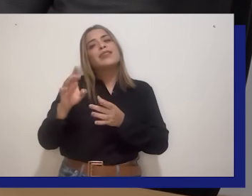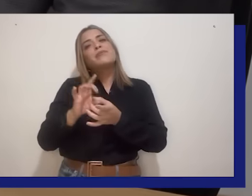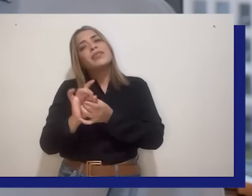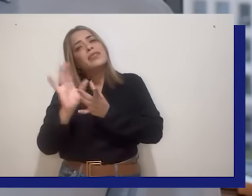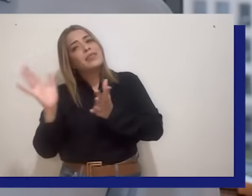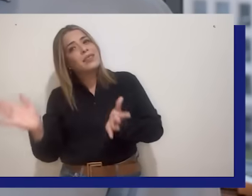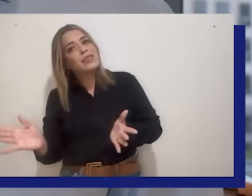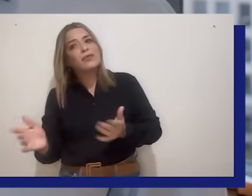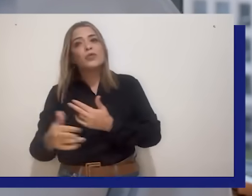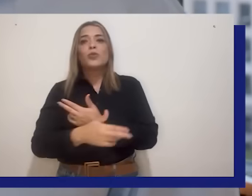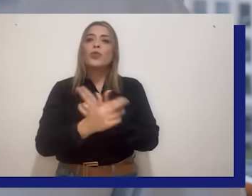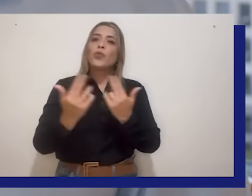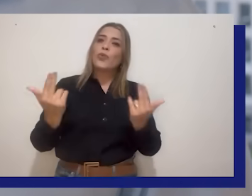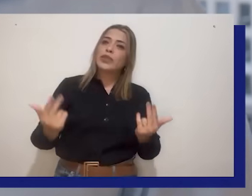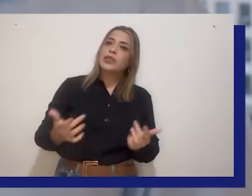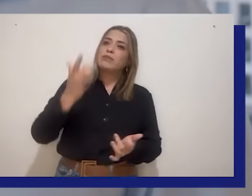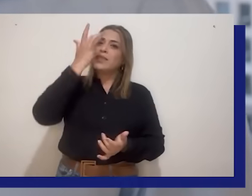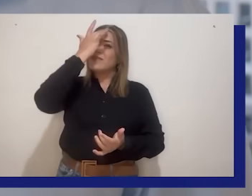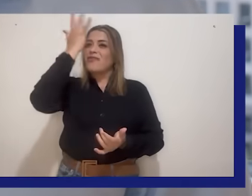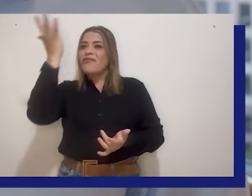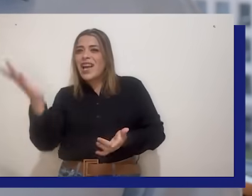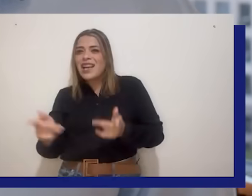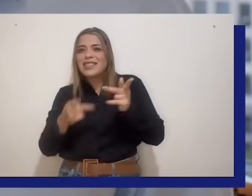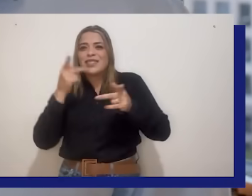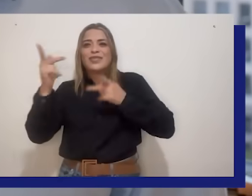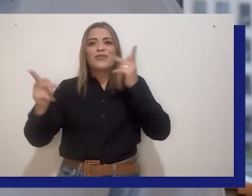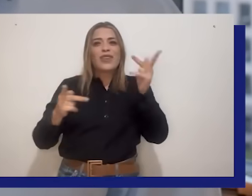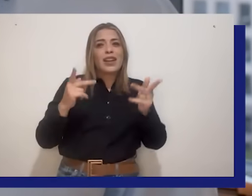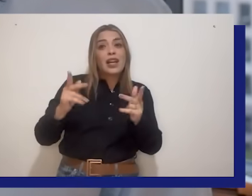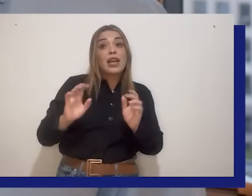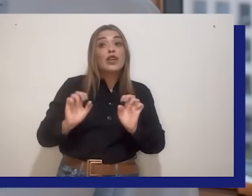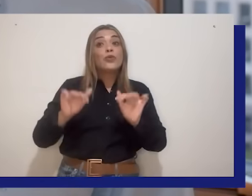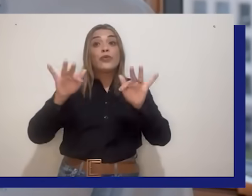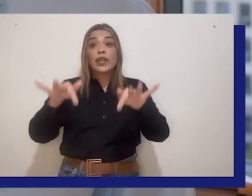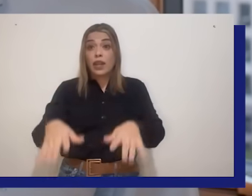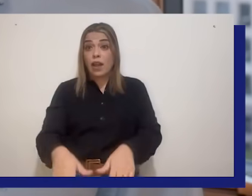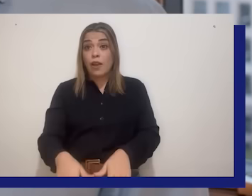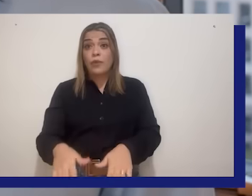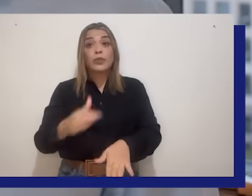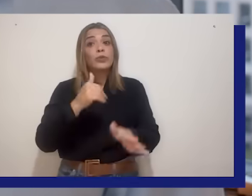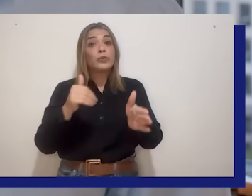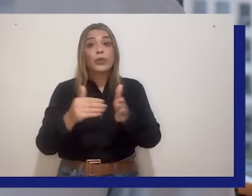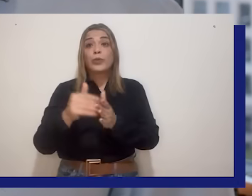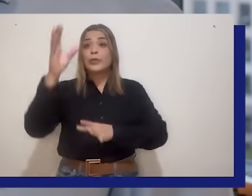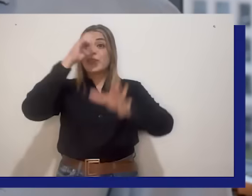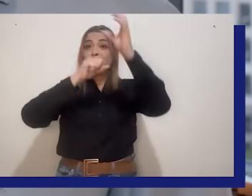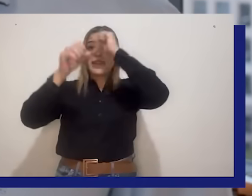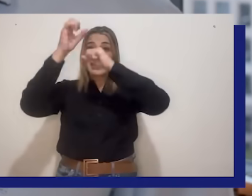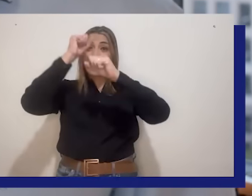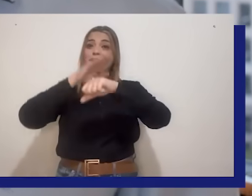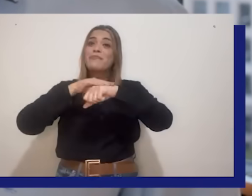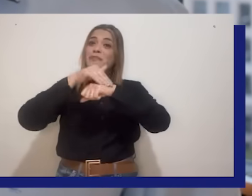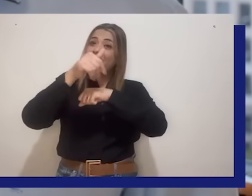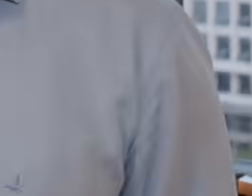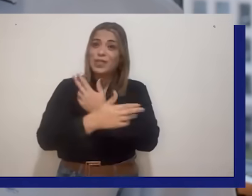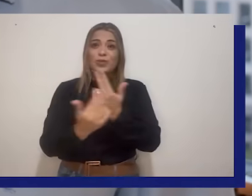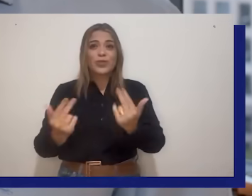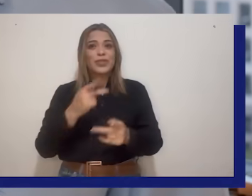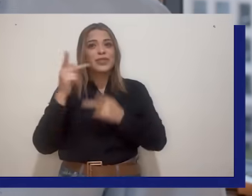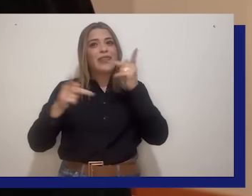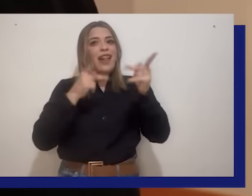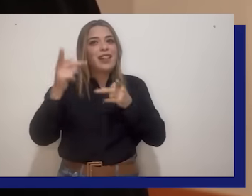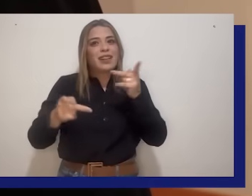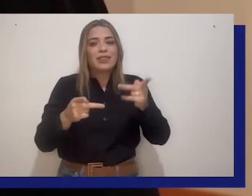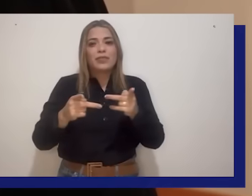né, sobre os assuntos, e que ao término do programa todos saem com a sensação de que aprenderam mais sobre aquilo que estava sendo